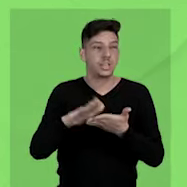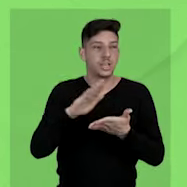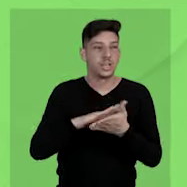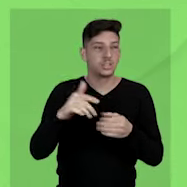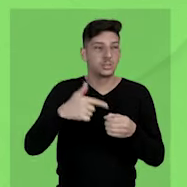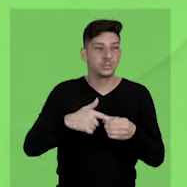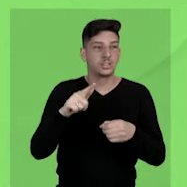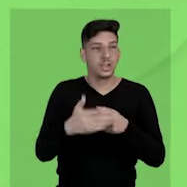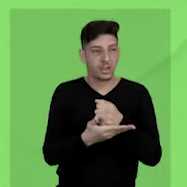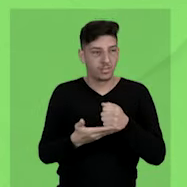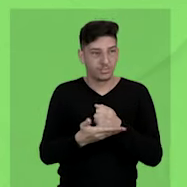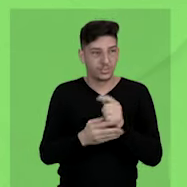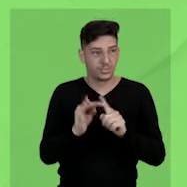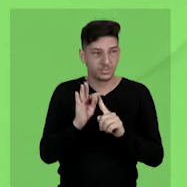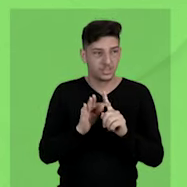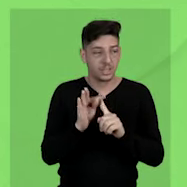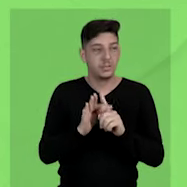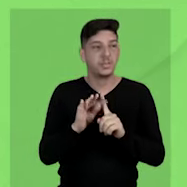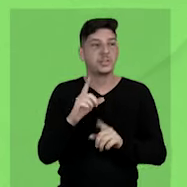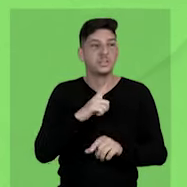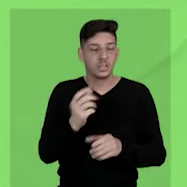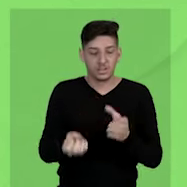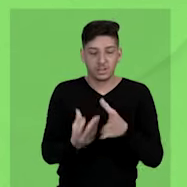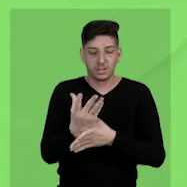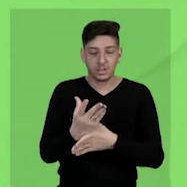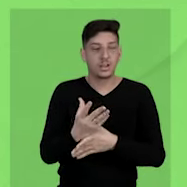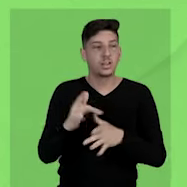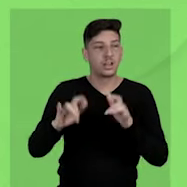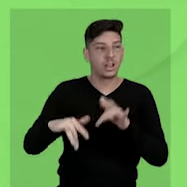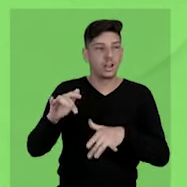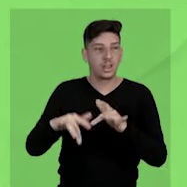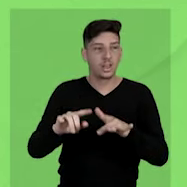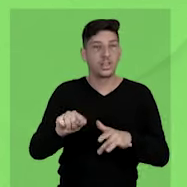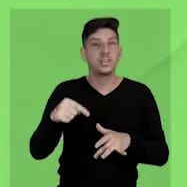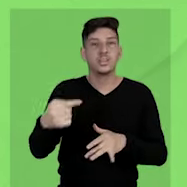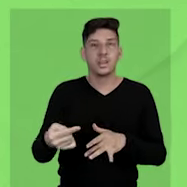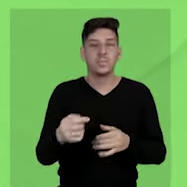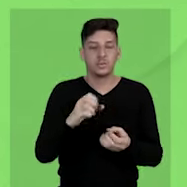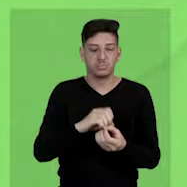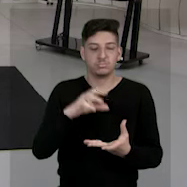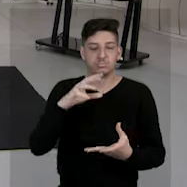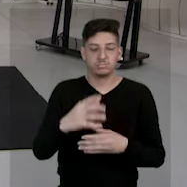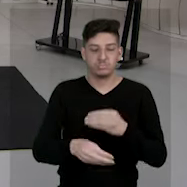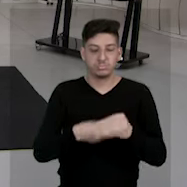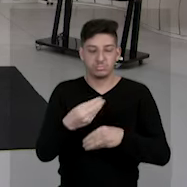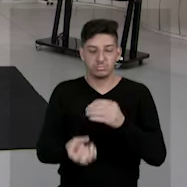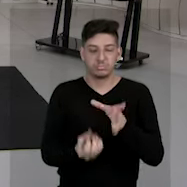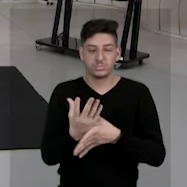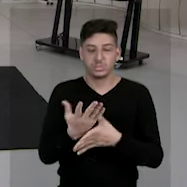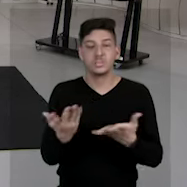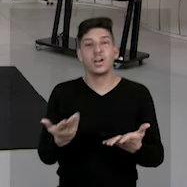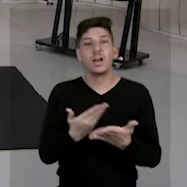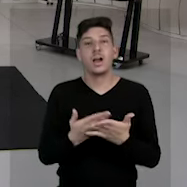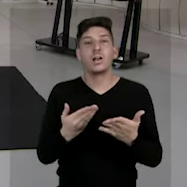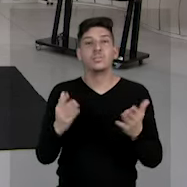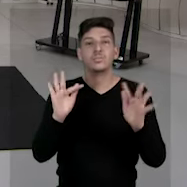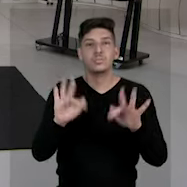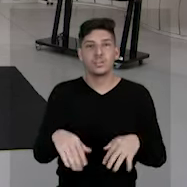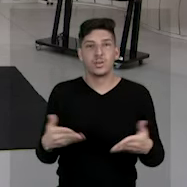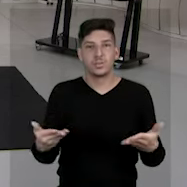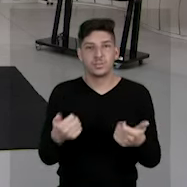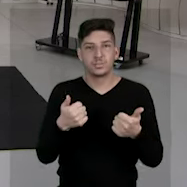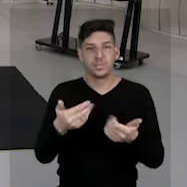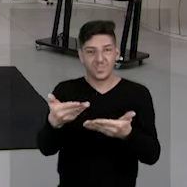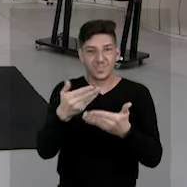que é a fonte térmica, e gera resíduos posteriores à combustão. Então, pessoal, essa é a nossa aula, encerro o conteúdo de hoje,